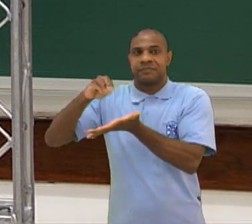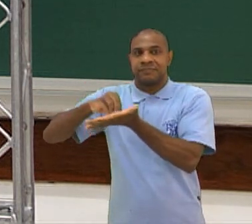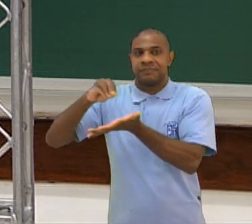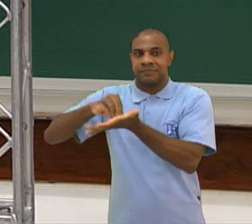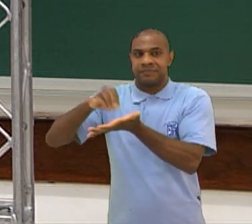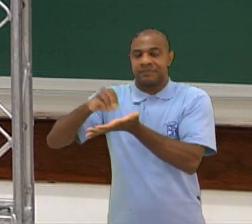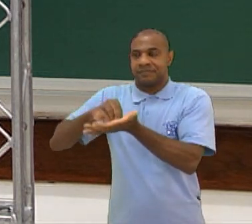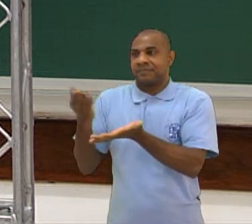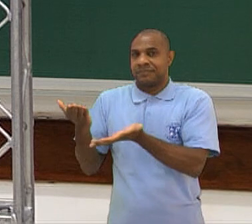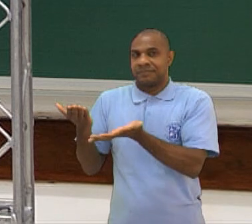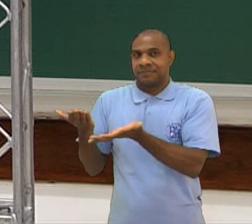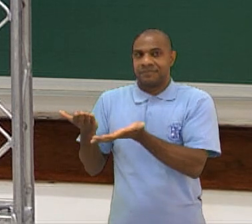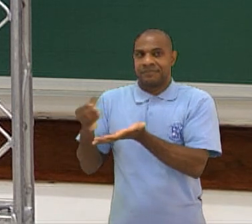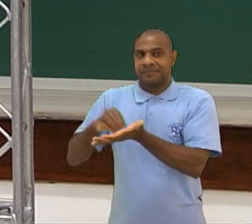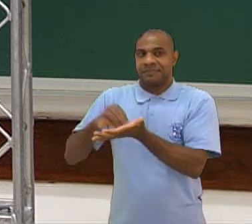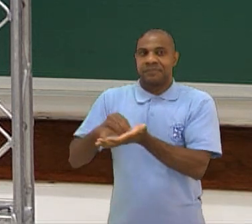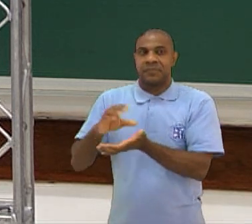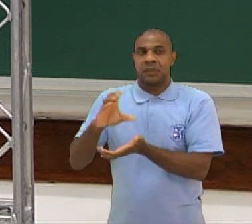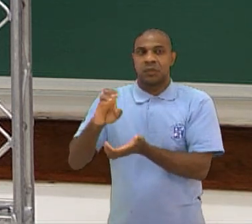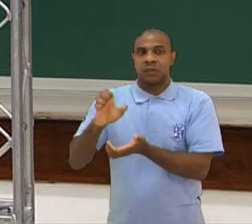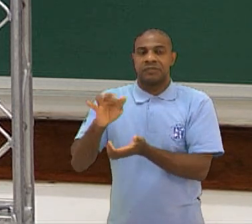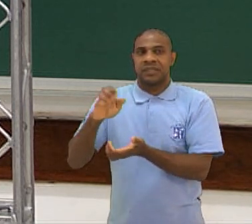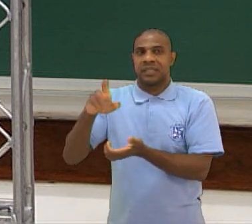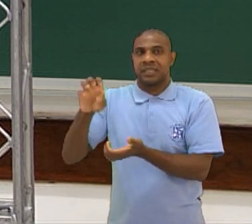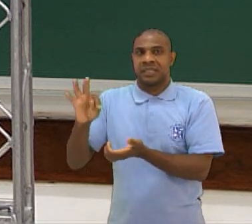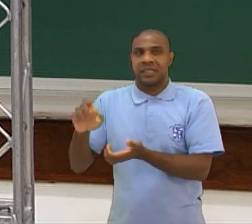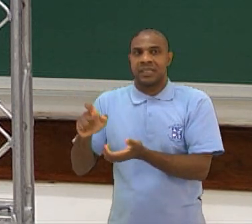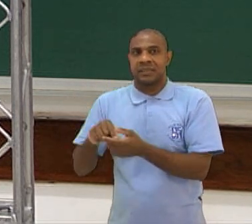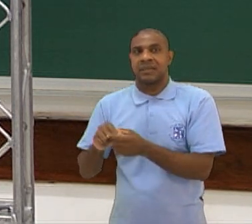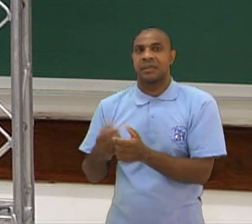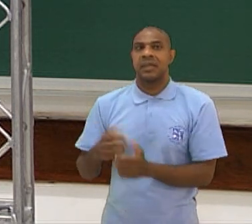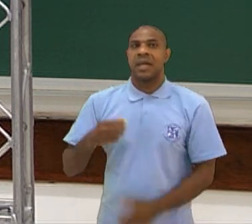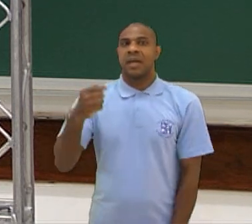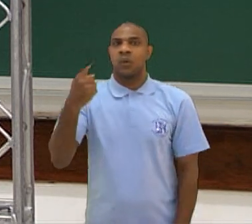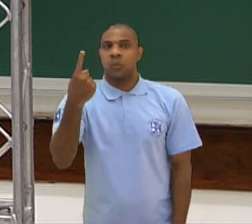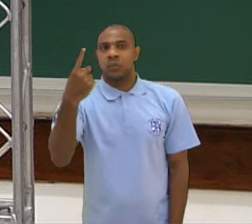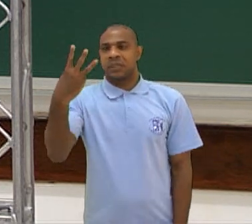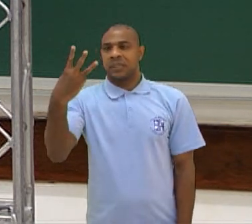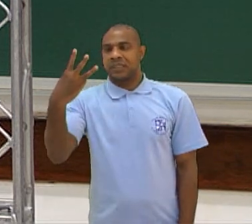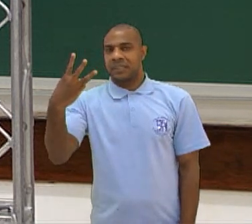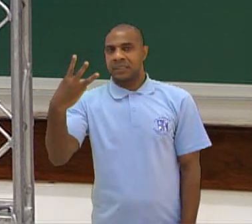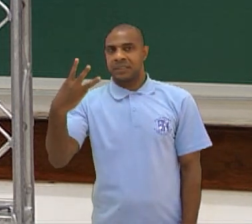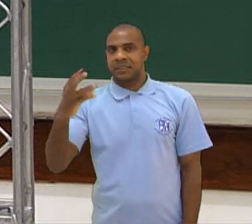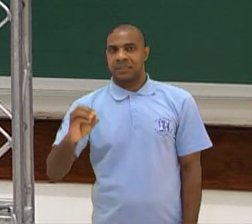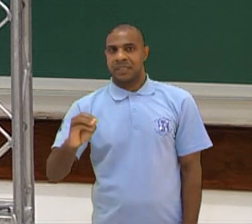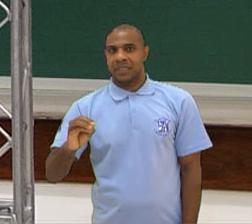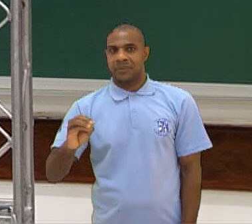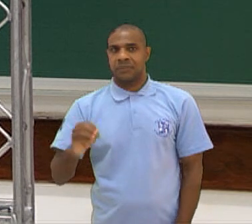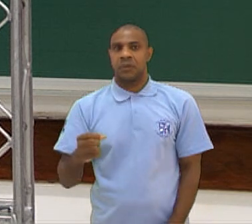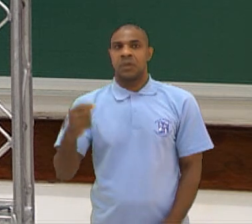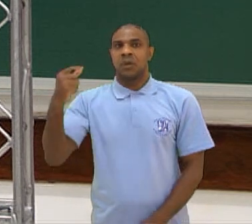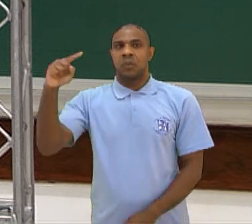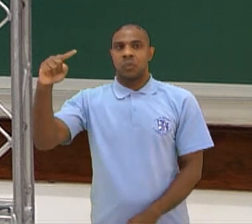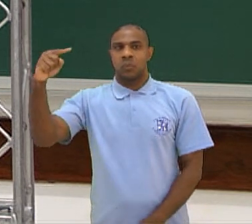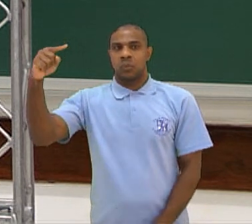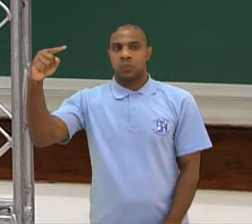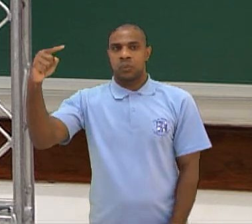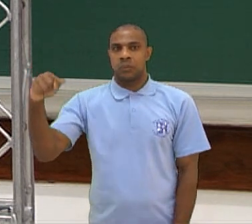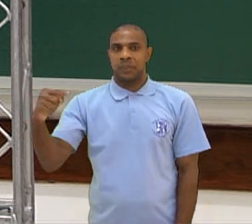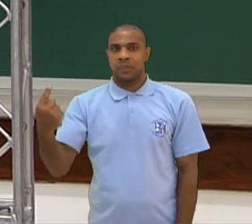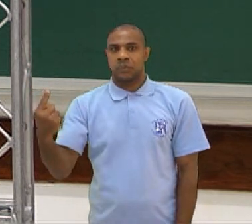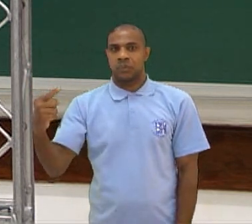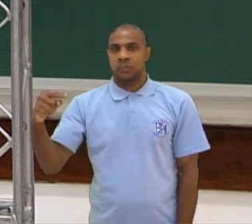Fala, turminha! Conseguiram fazer? Primeiro, aconselho vocês a fazer a matriz ajustada, tá bom? Matriz